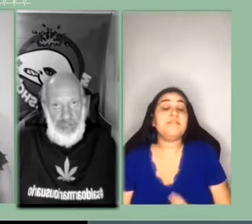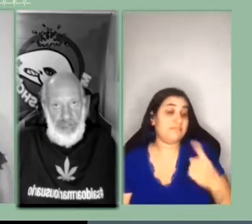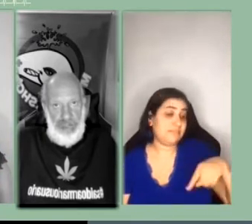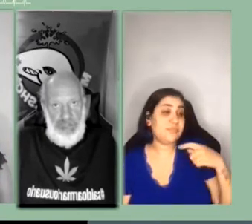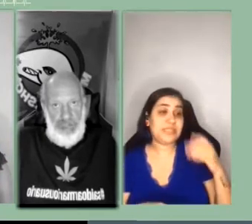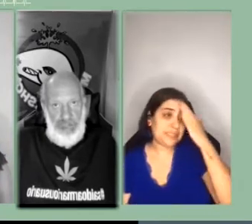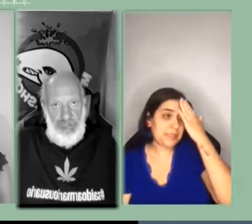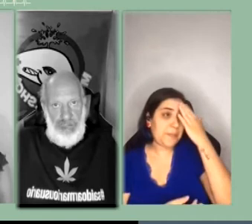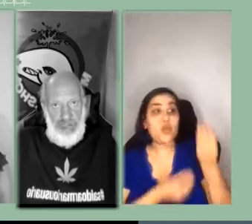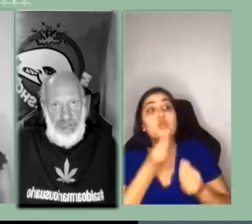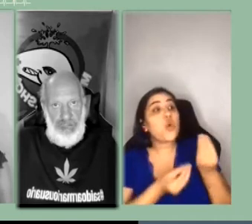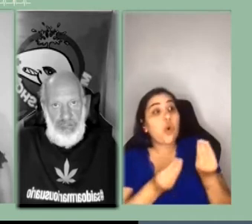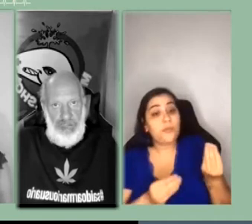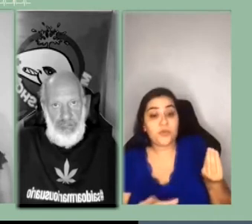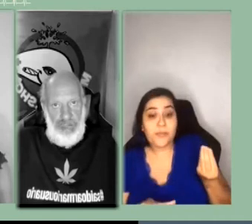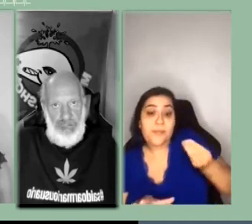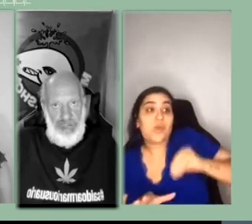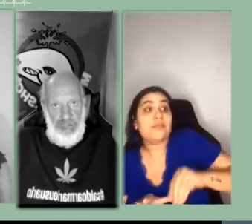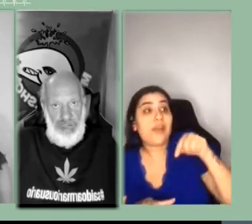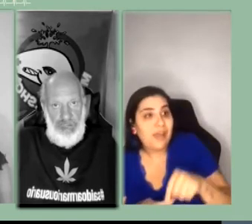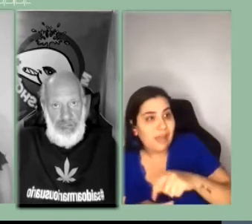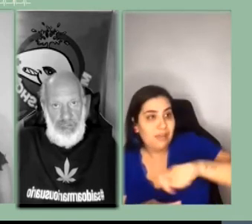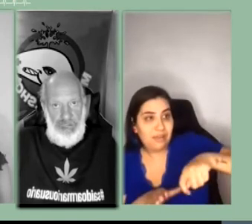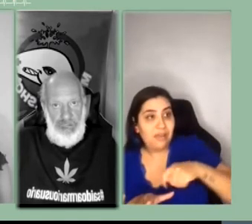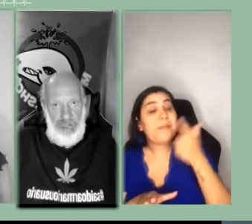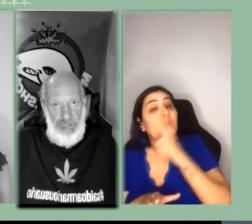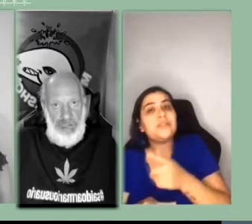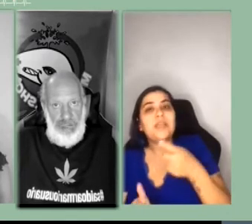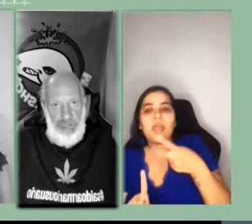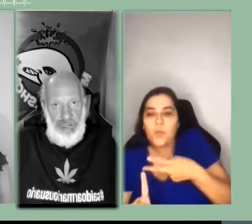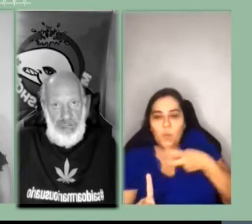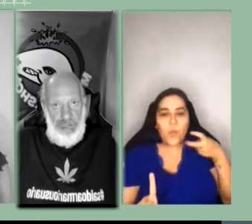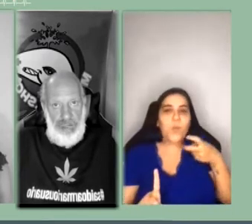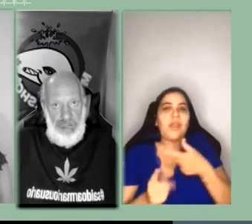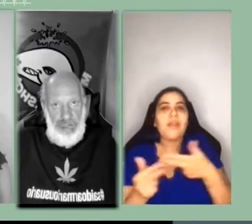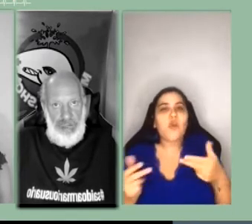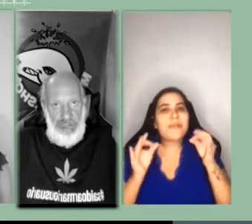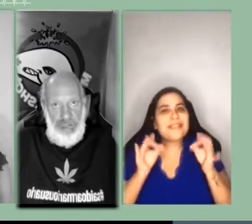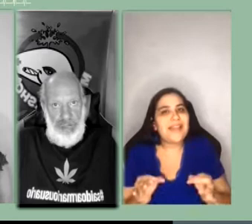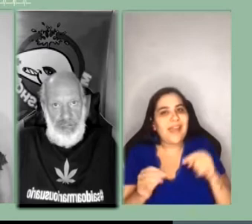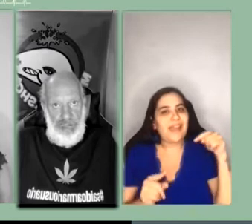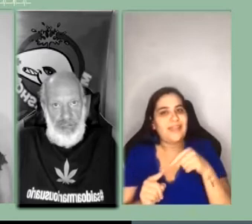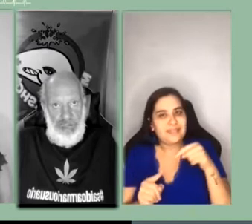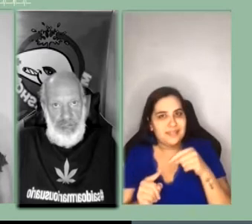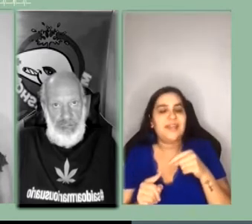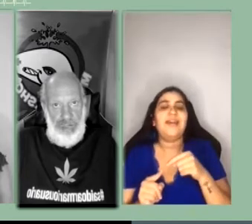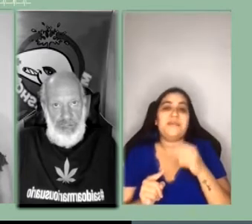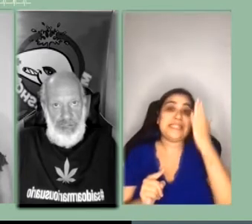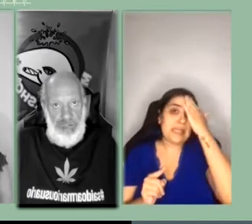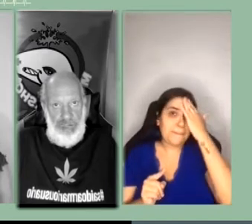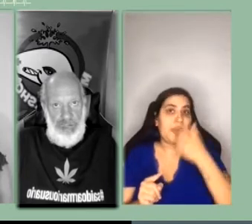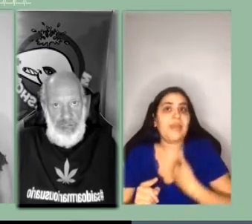como adicionar para poder também extrair da forma adequada os canabinoides e saber que de fato a gente está ingerindo os